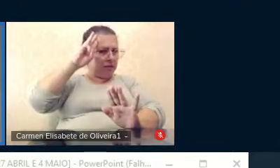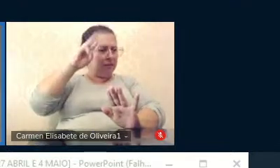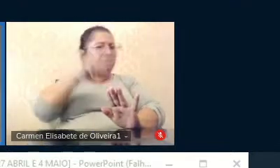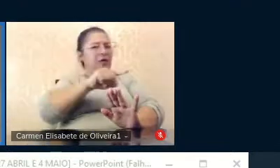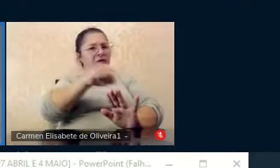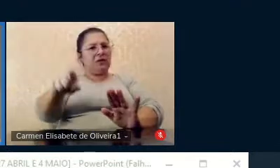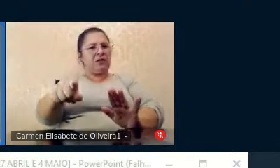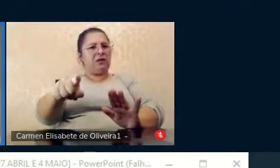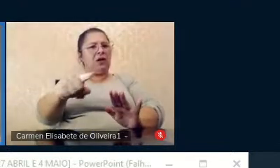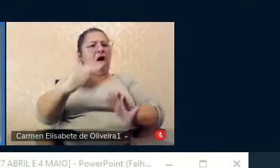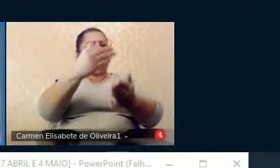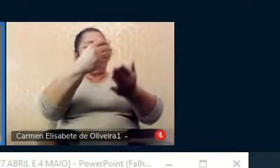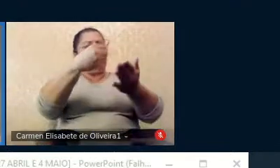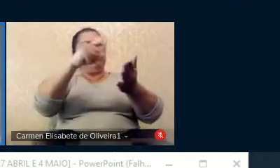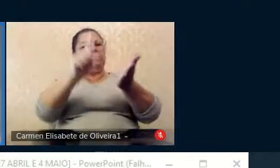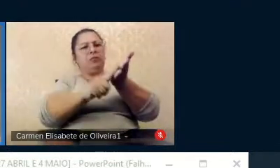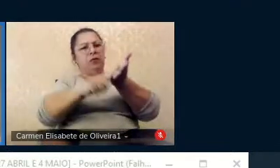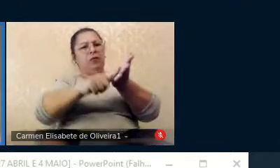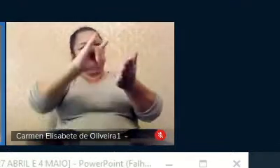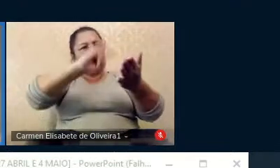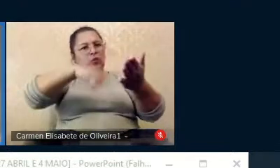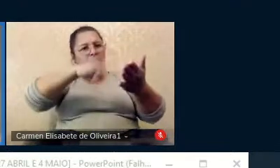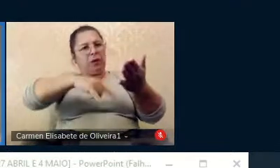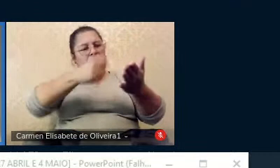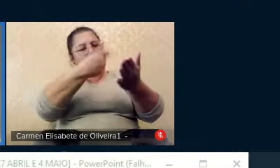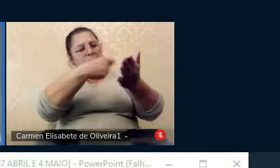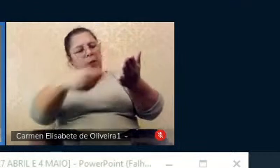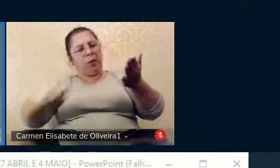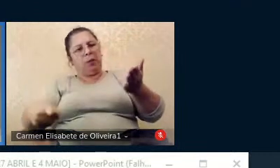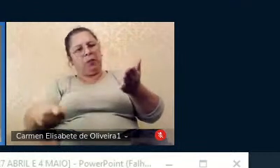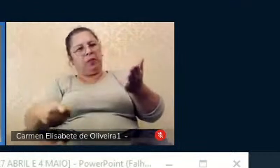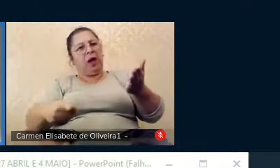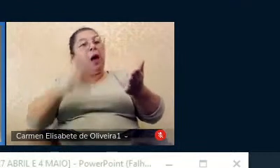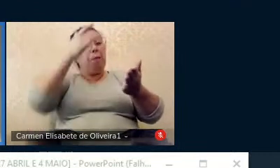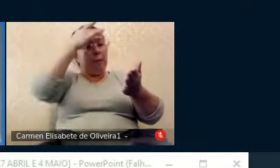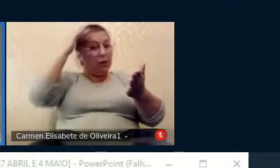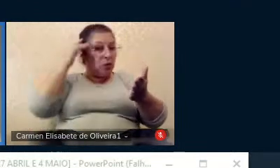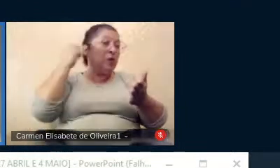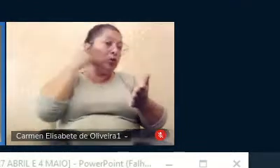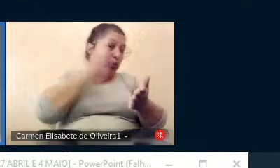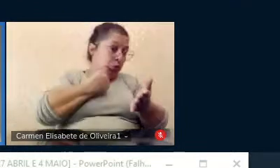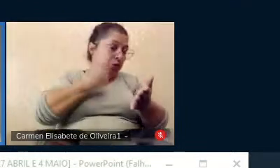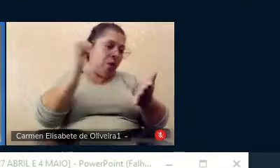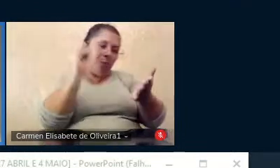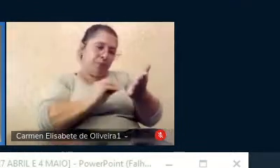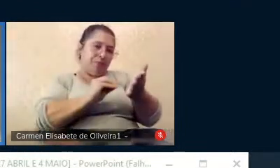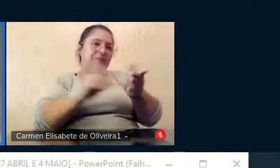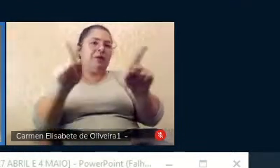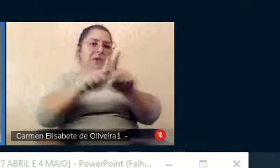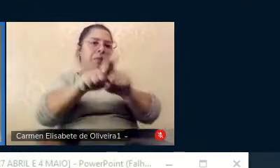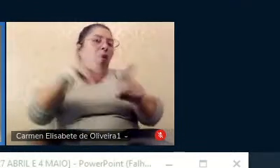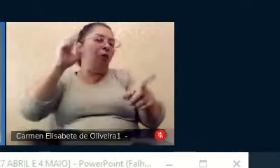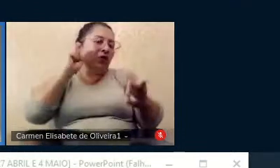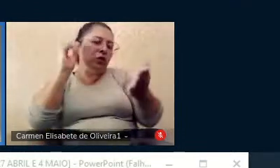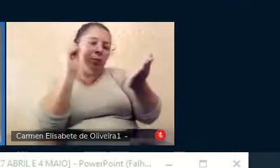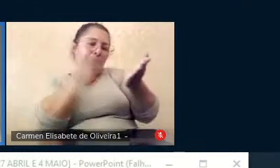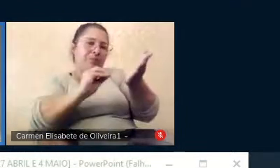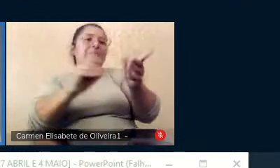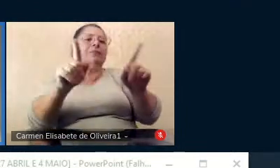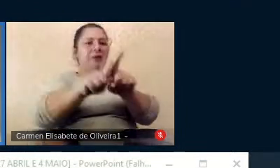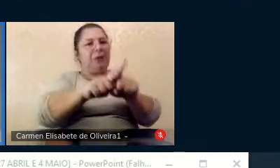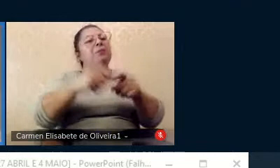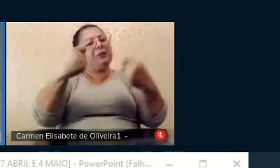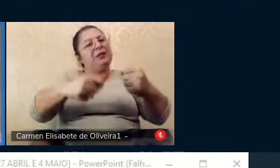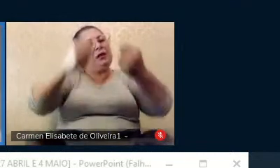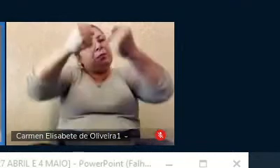vocês preencham novamente, tá? Com a indicação de quem é surdo, quem é ouvinte. Então, vocês vão receber por meio